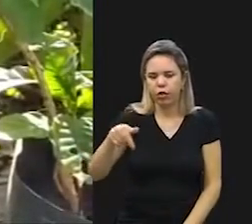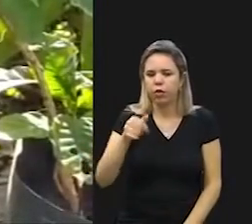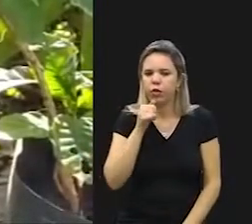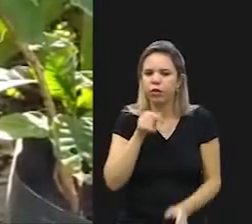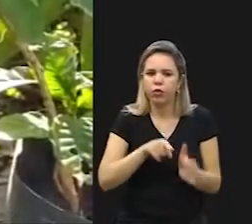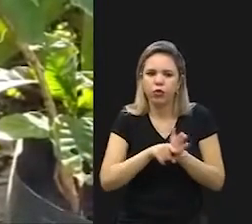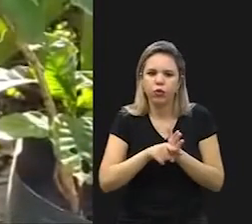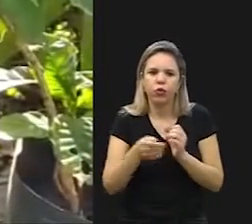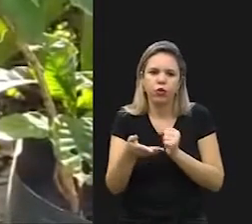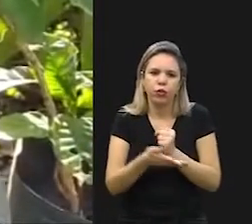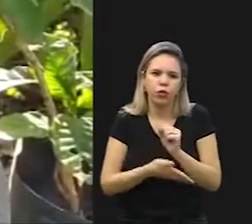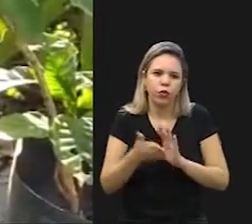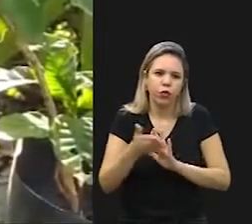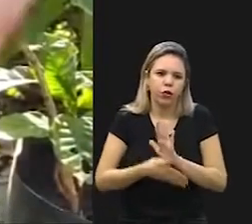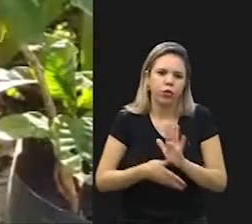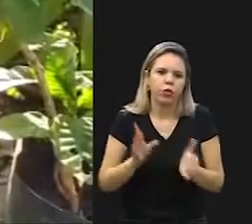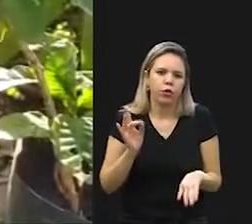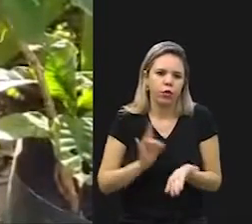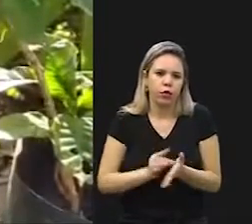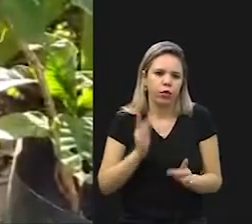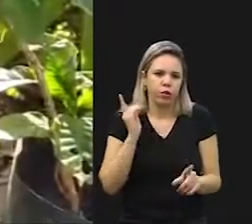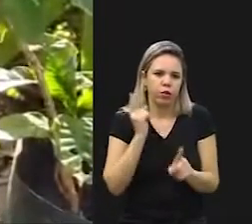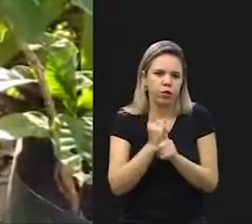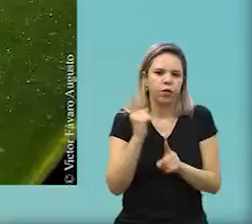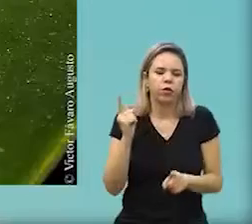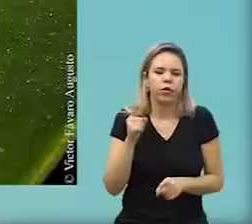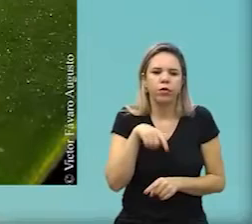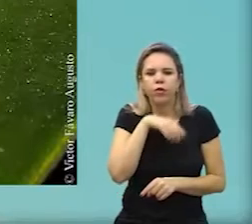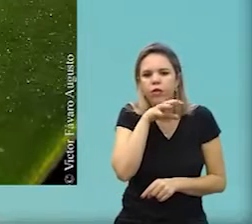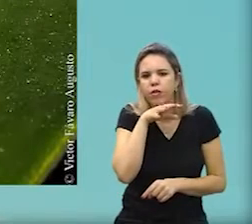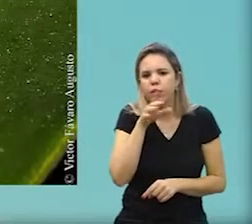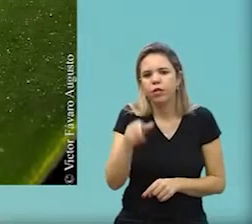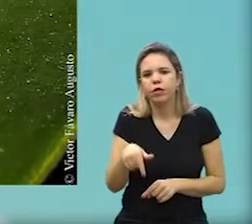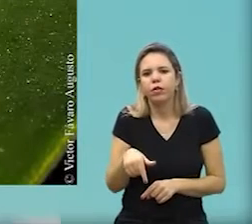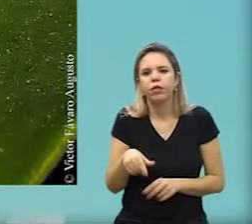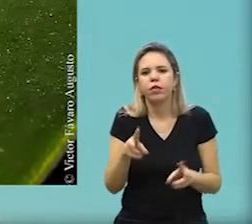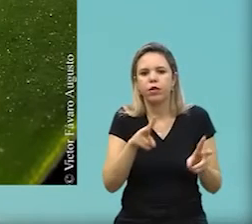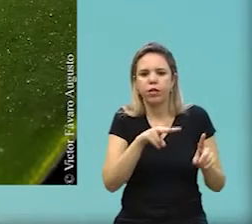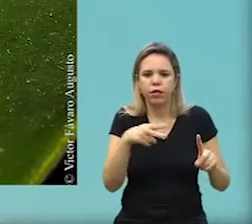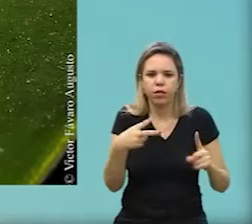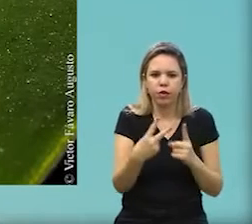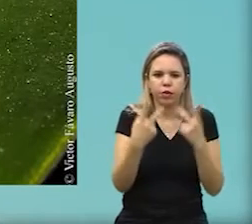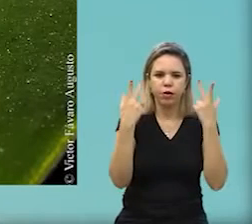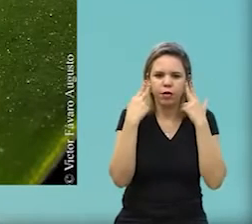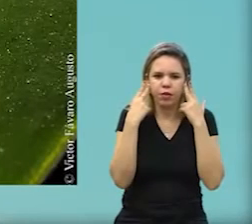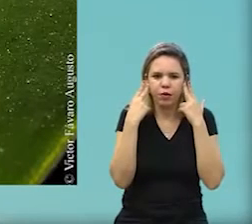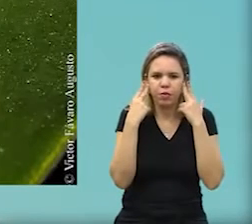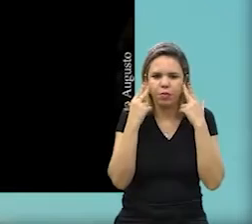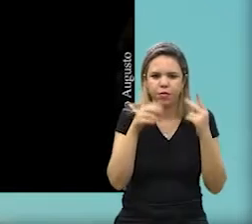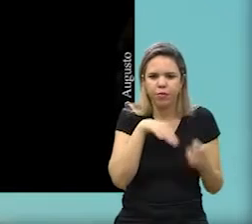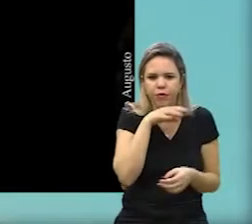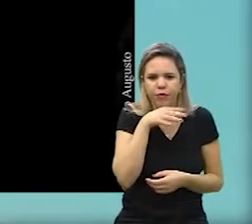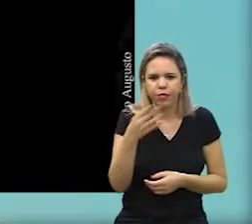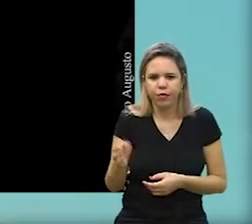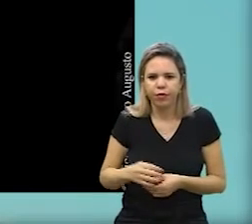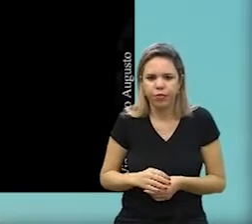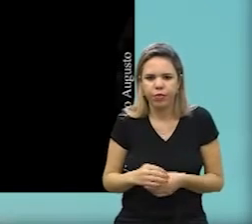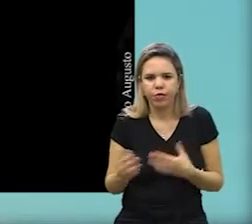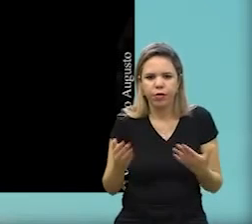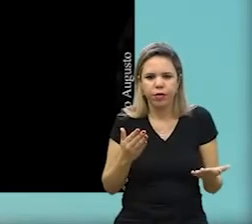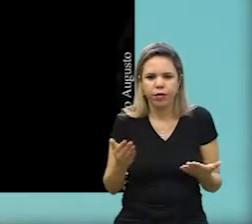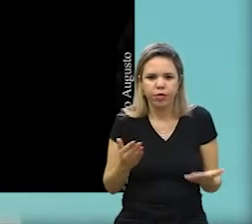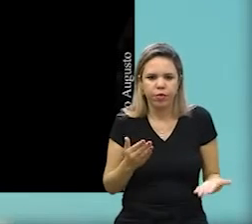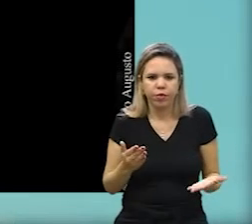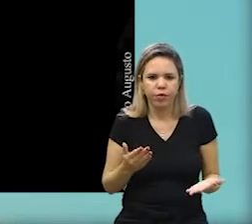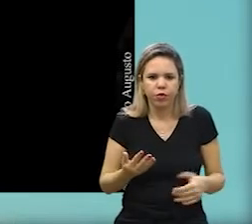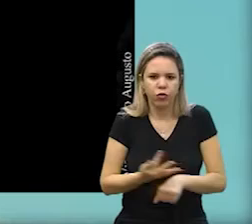baseia o estudo? É exatamente identificar na natureza os aspectos naturais desses animais e quais